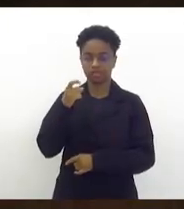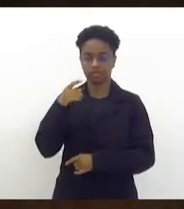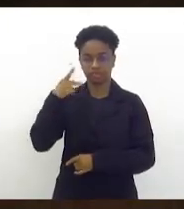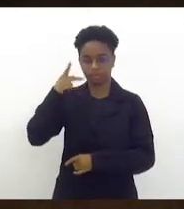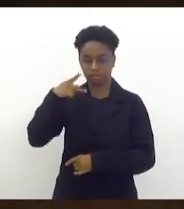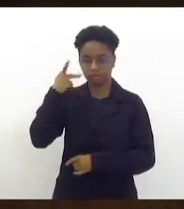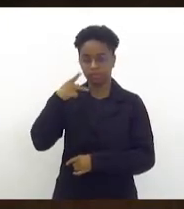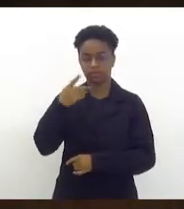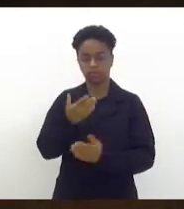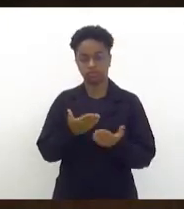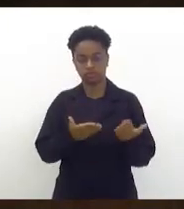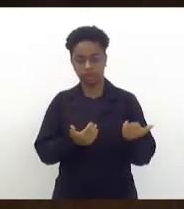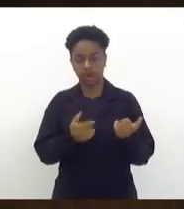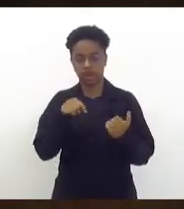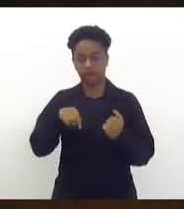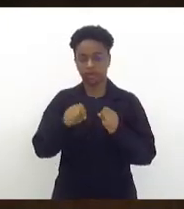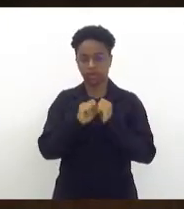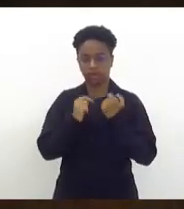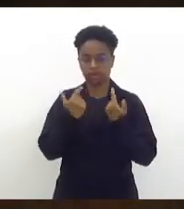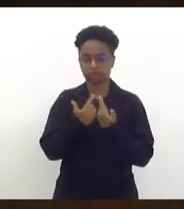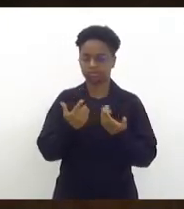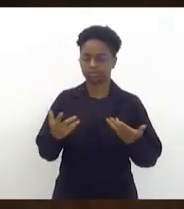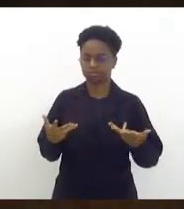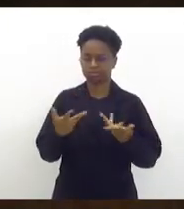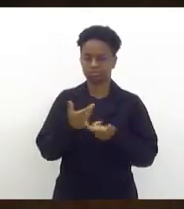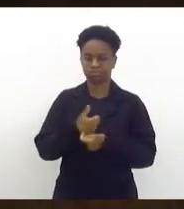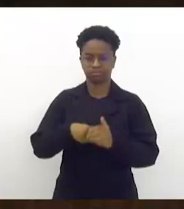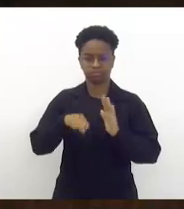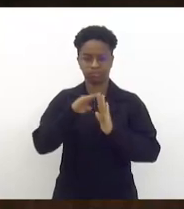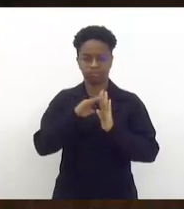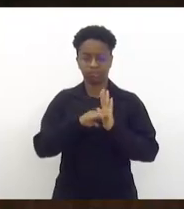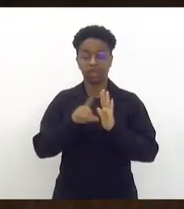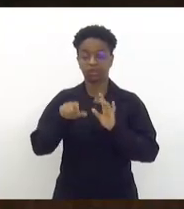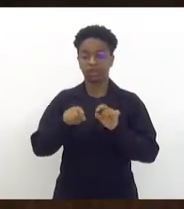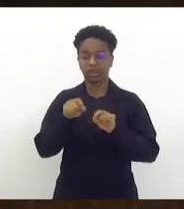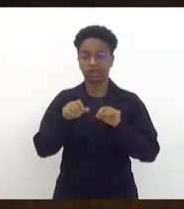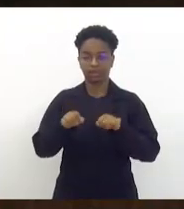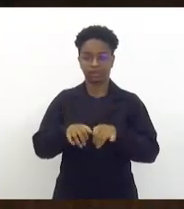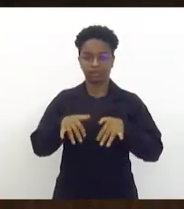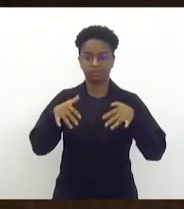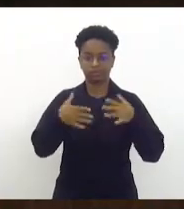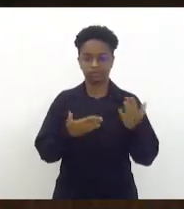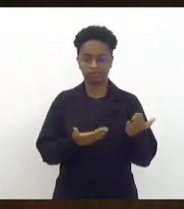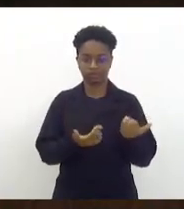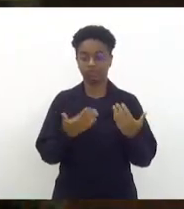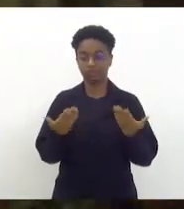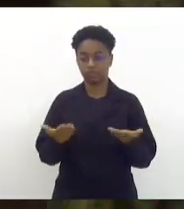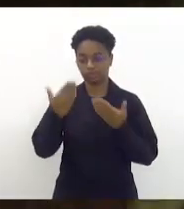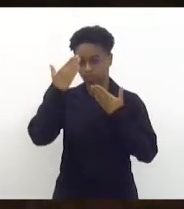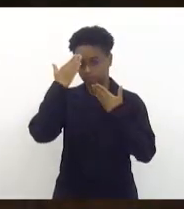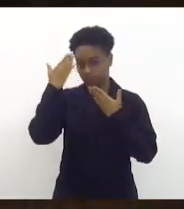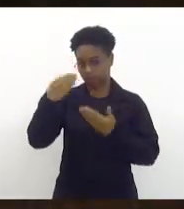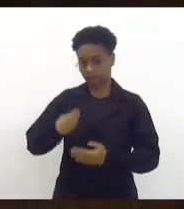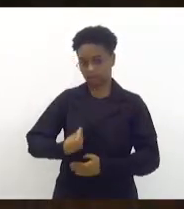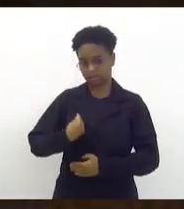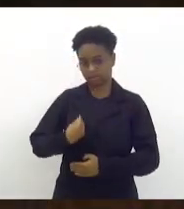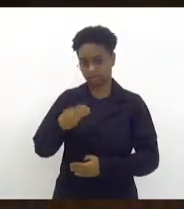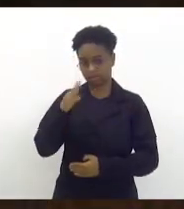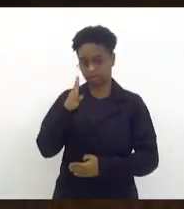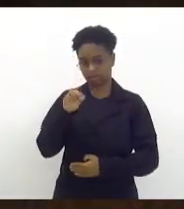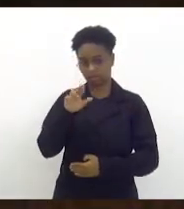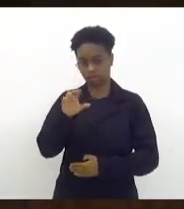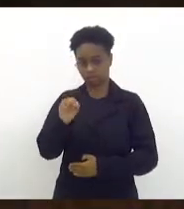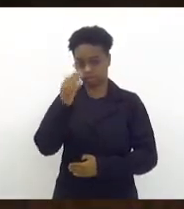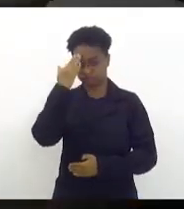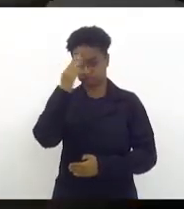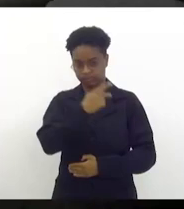casa, nesse excelente programa que é o Parlamento Juvenil. Então, Bruno, muito obrigado pela presença e obrigado,